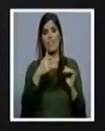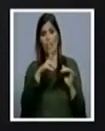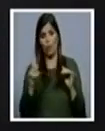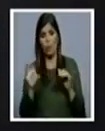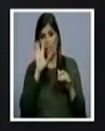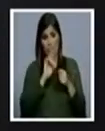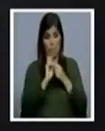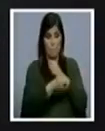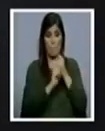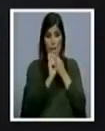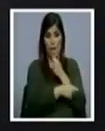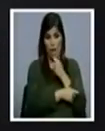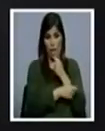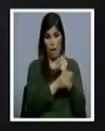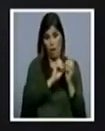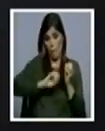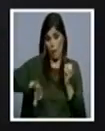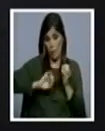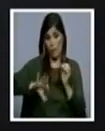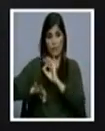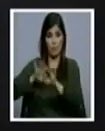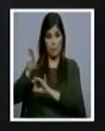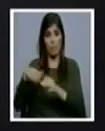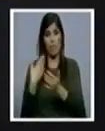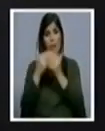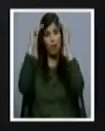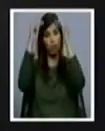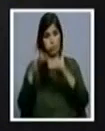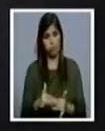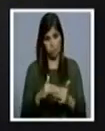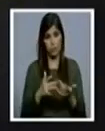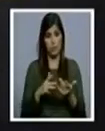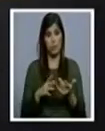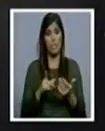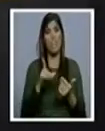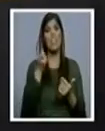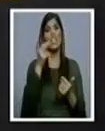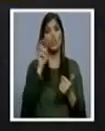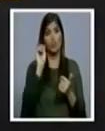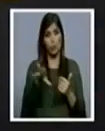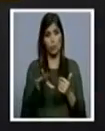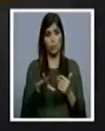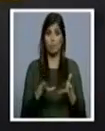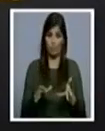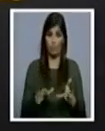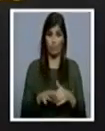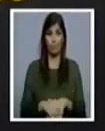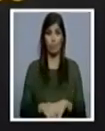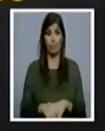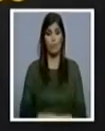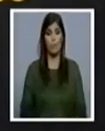das cascas para sistemas de tratamento permitiria uma redução massiva de resíduos